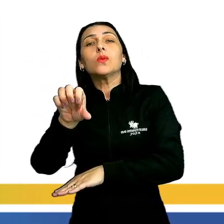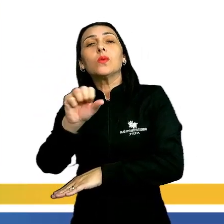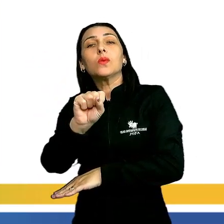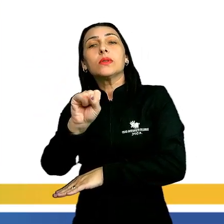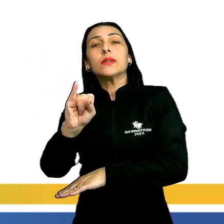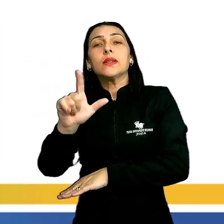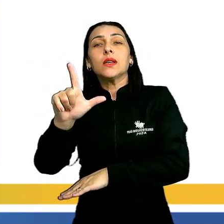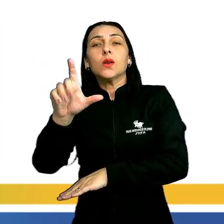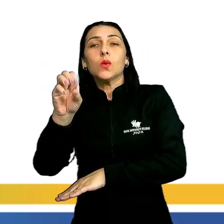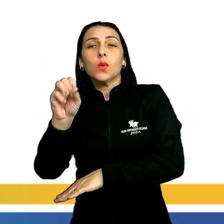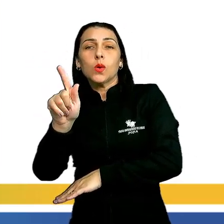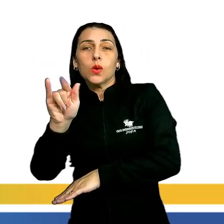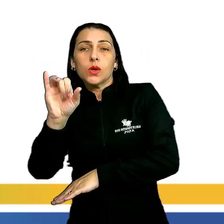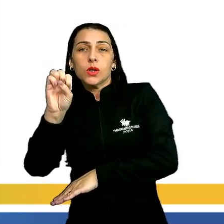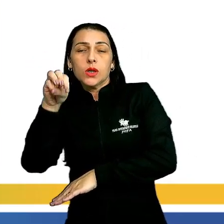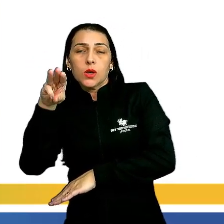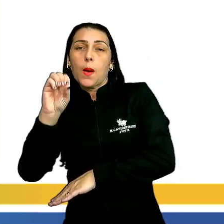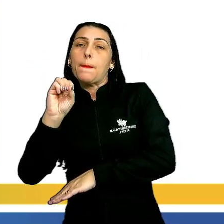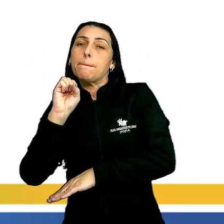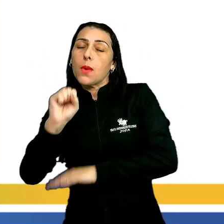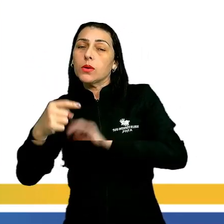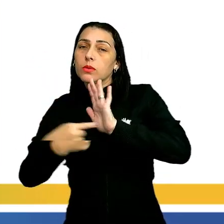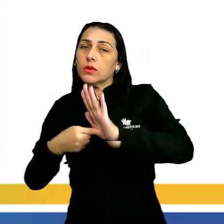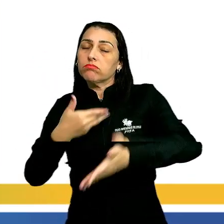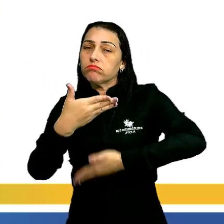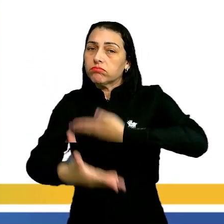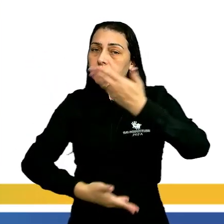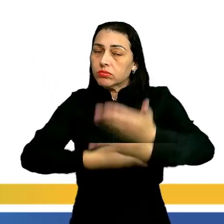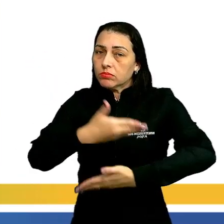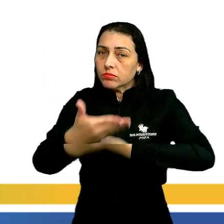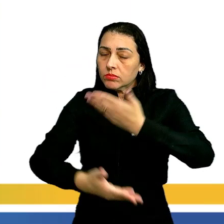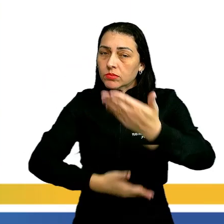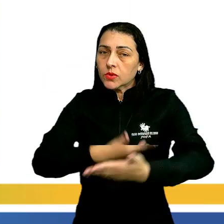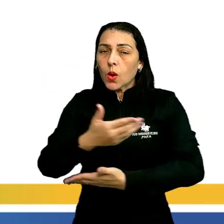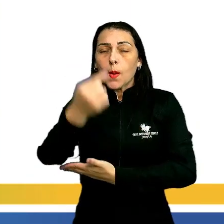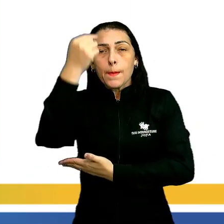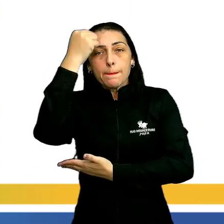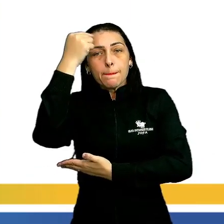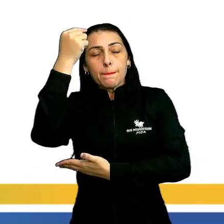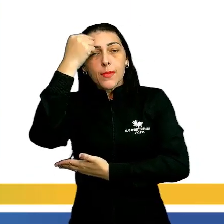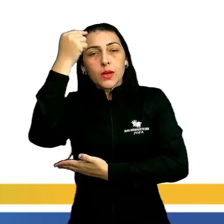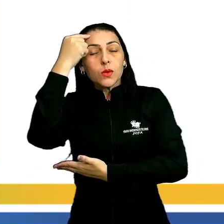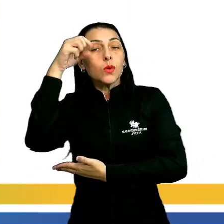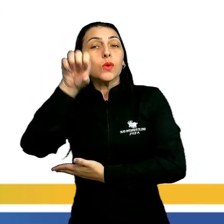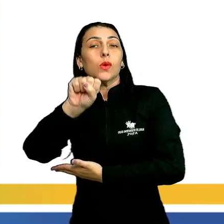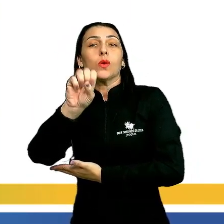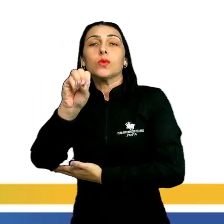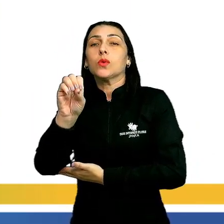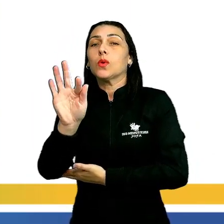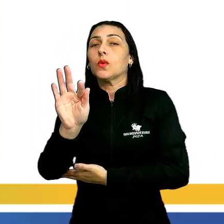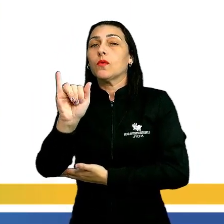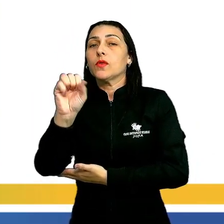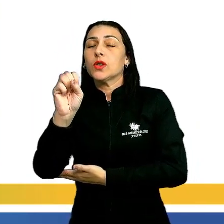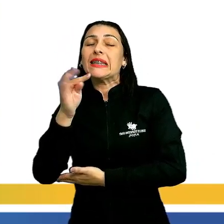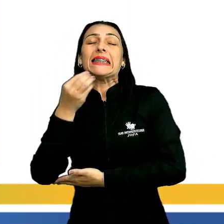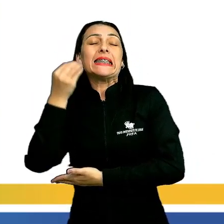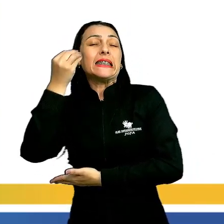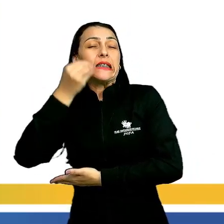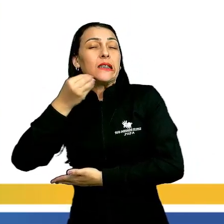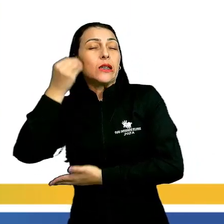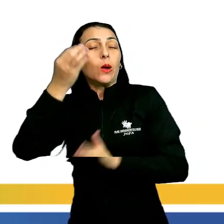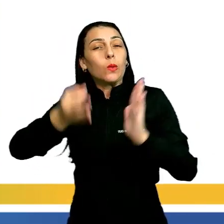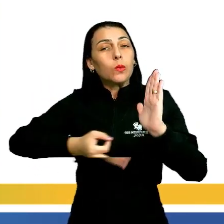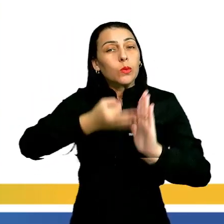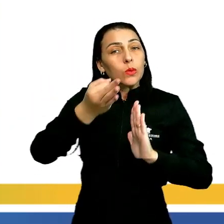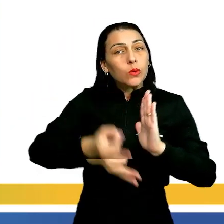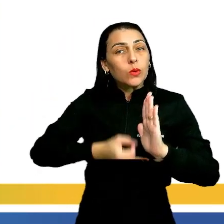pode apresentar uma relação afinada com o pensamento dos sofistas que tentavam argumentar não